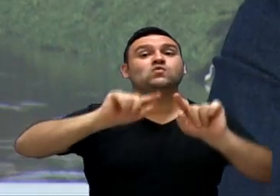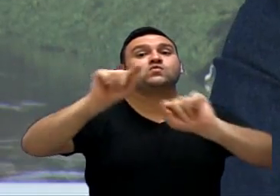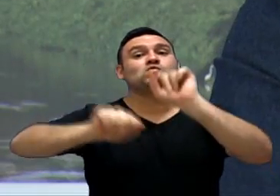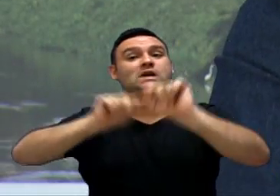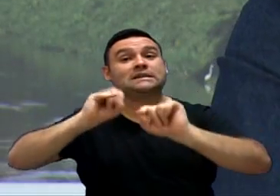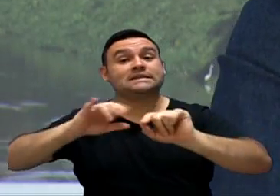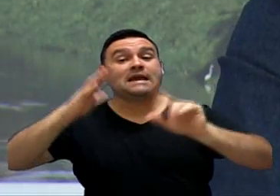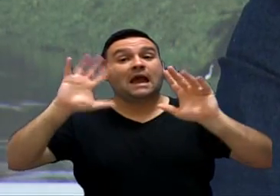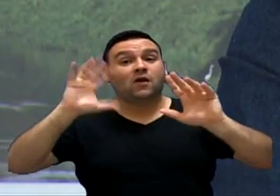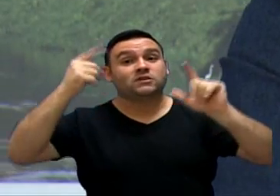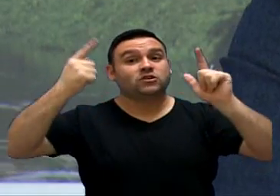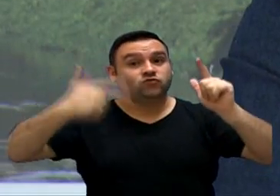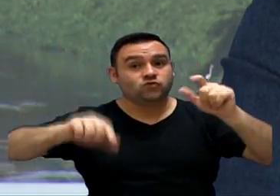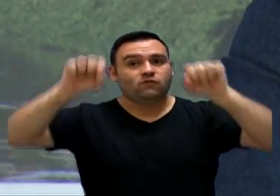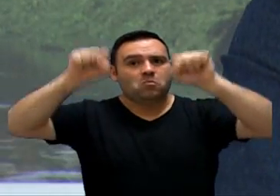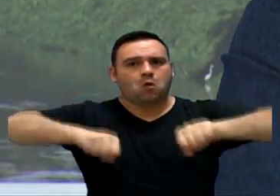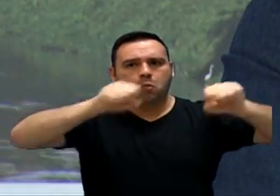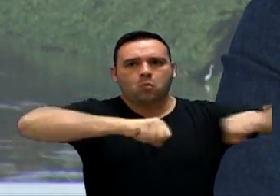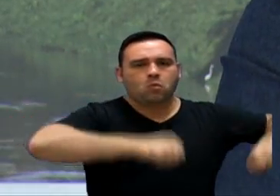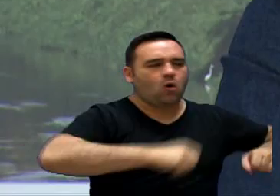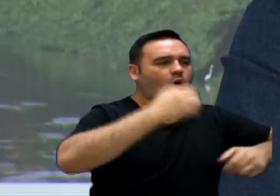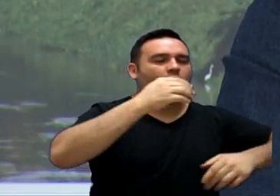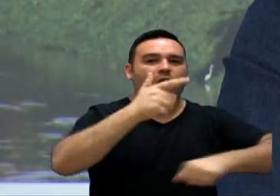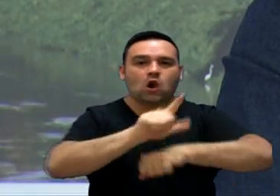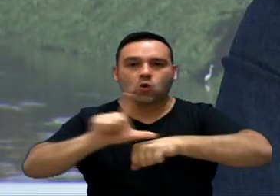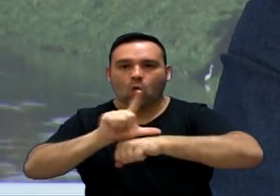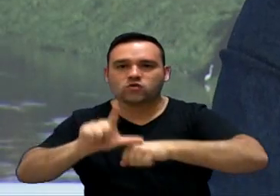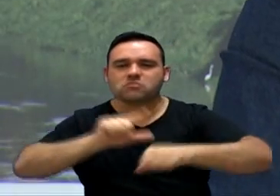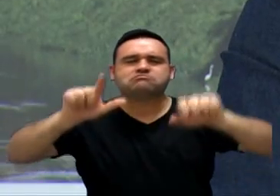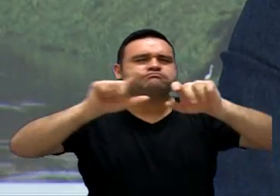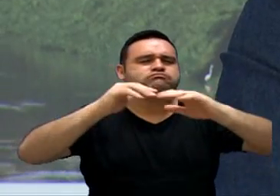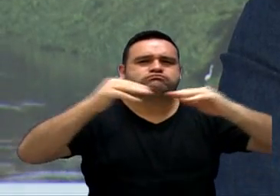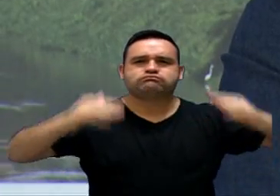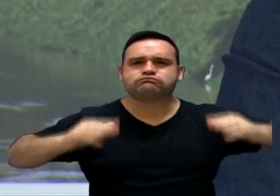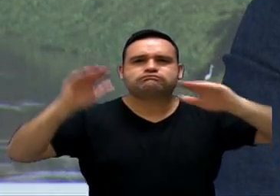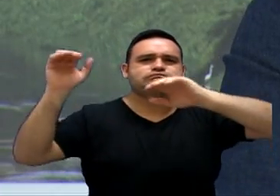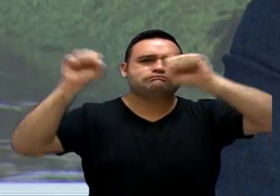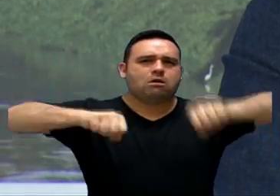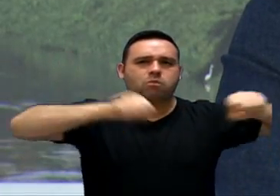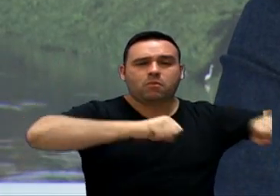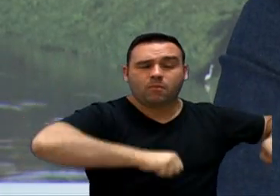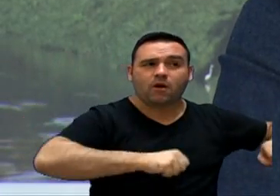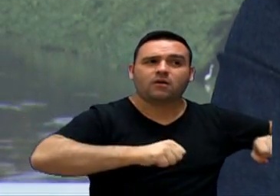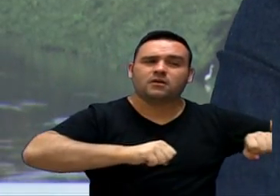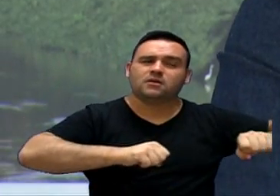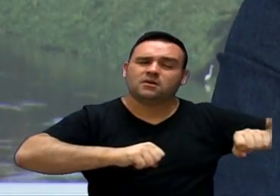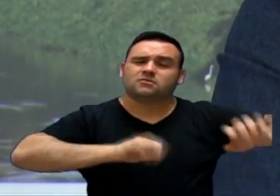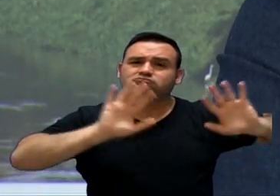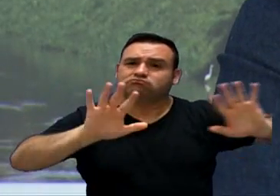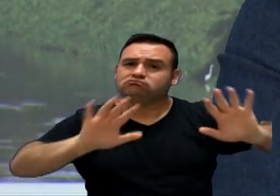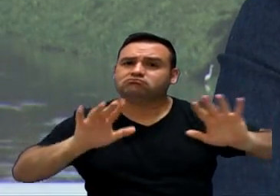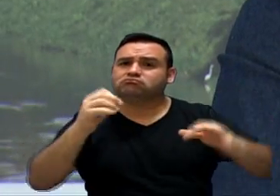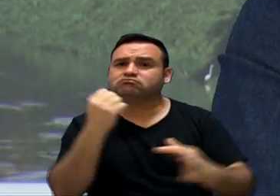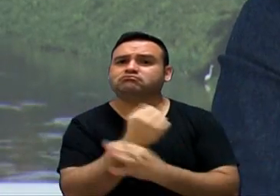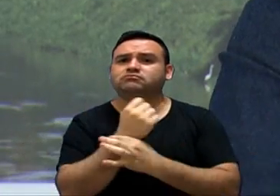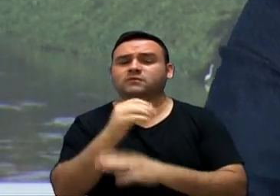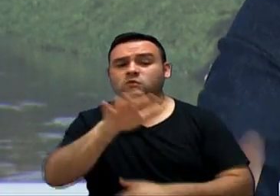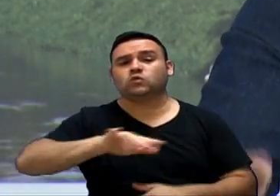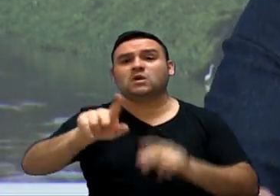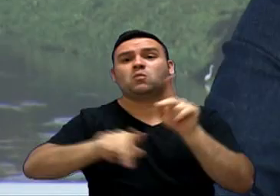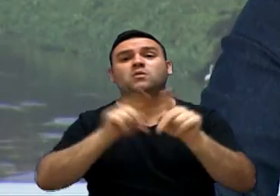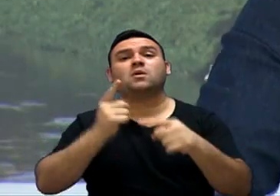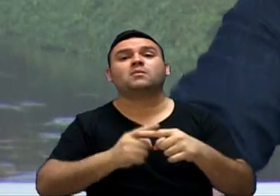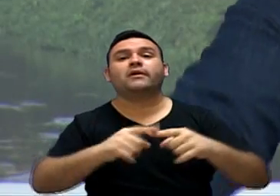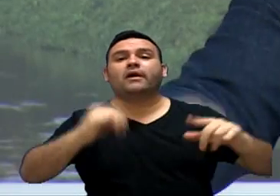Se tiver um fecha-fecha de novo na cidade, já digo aqui que lutarei contra, mas vamos resguardar esse serviço de saúde para a população sorocabana. Porque